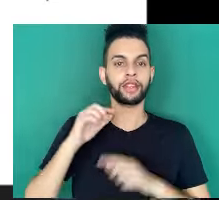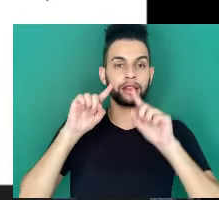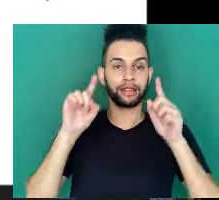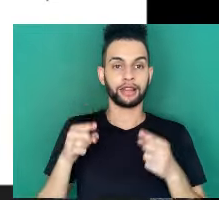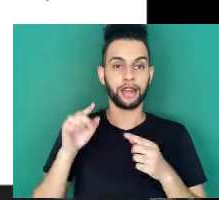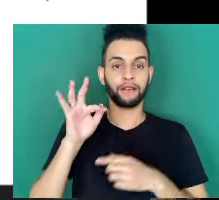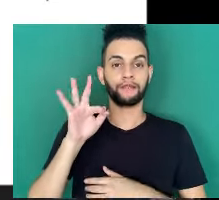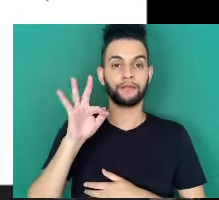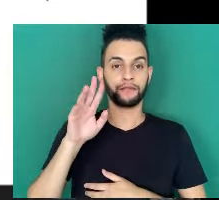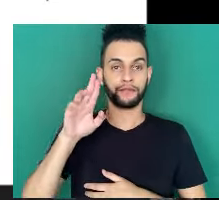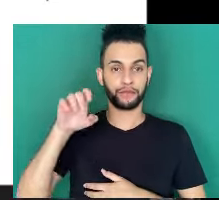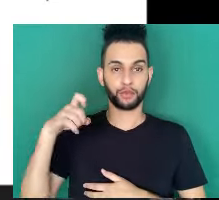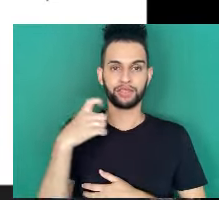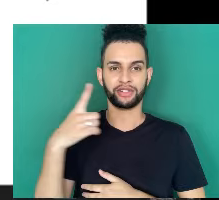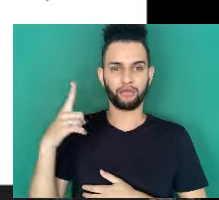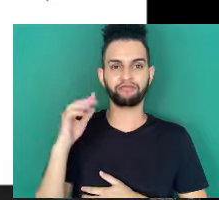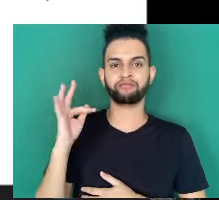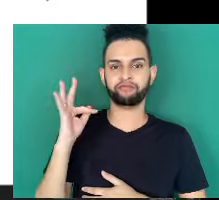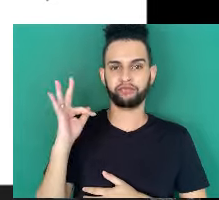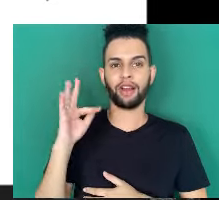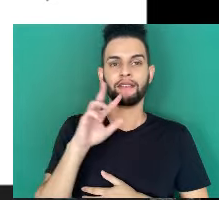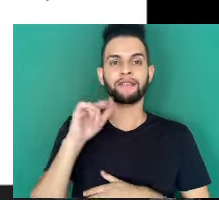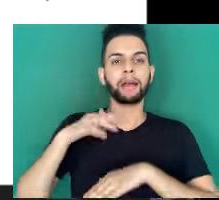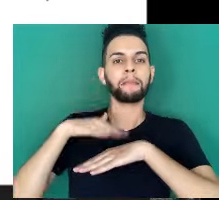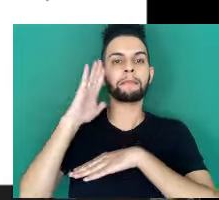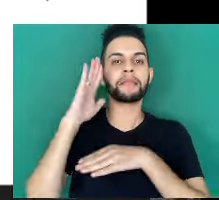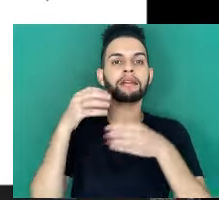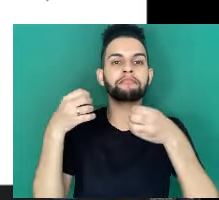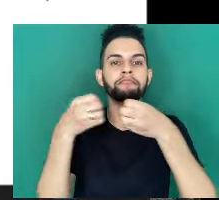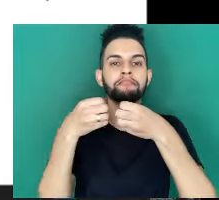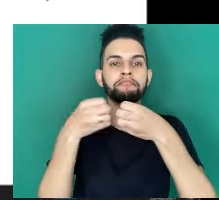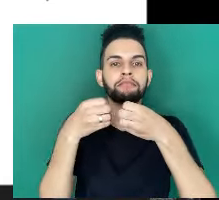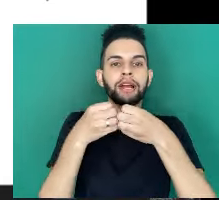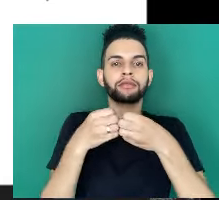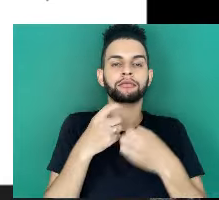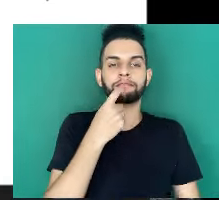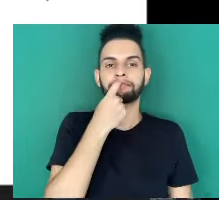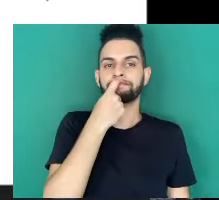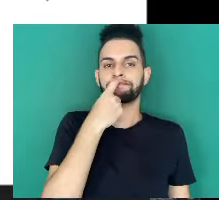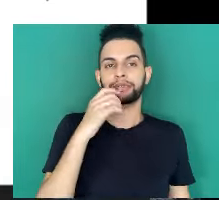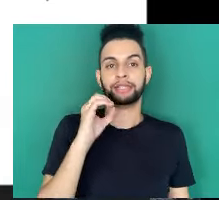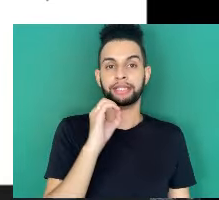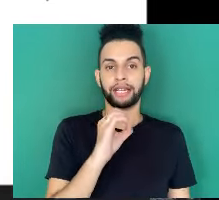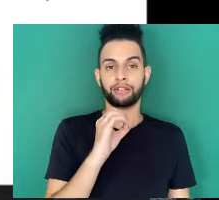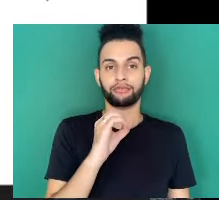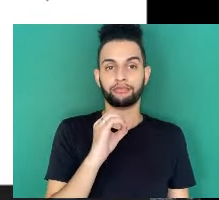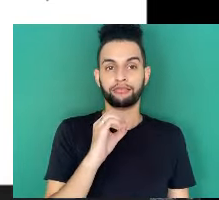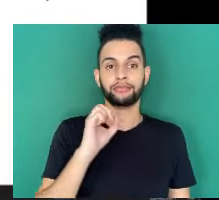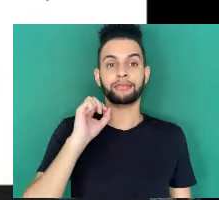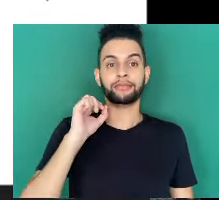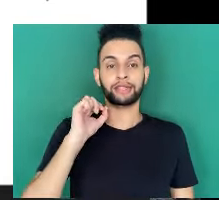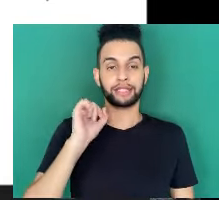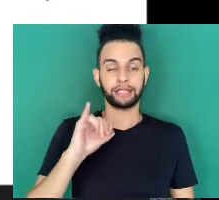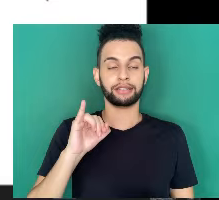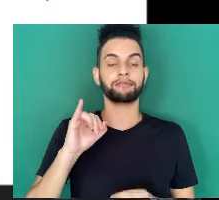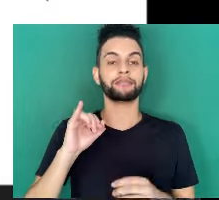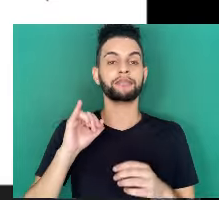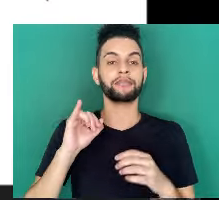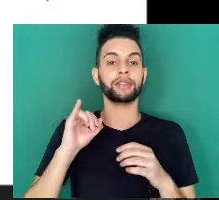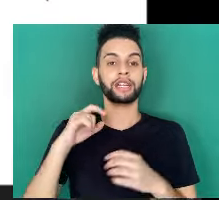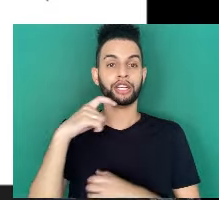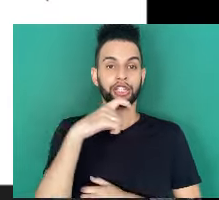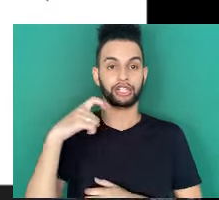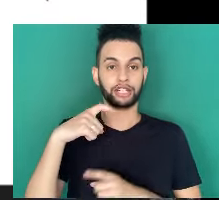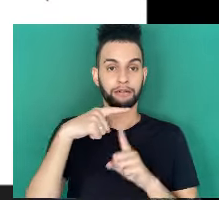função ele vai se aproximando cada vez mais de zero. Porque o gráfico da